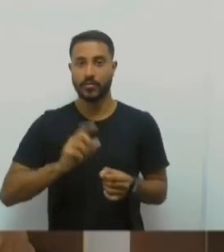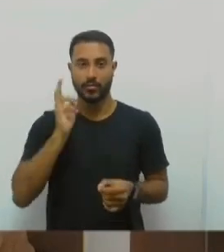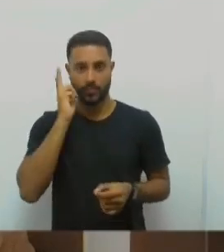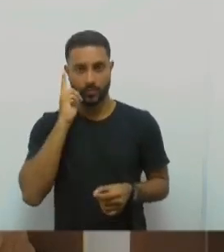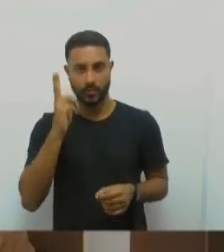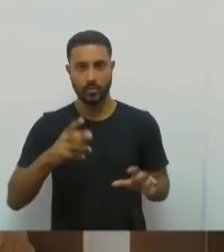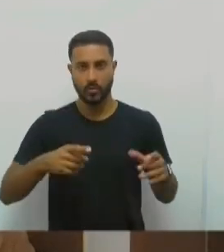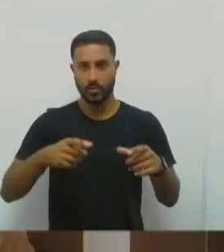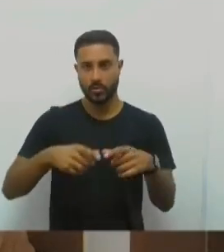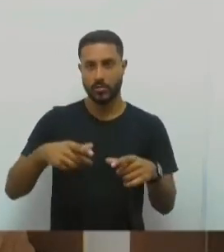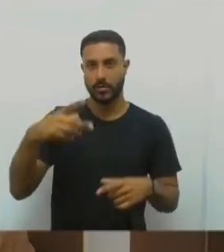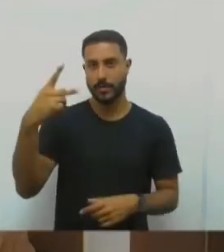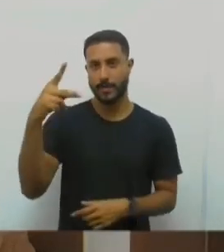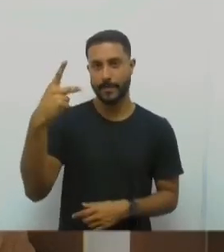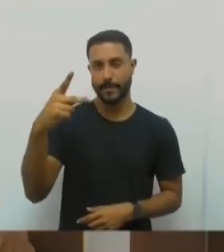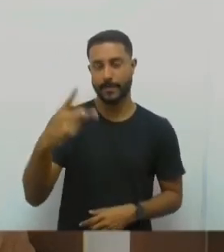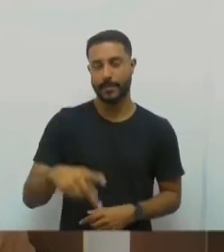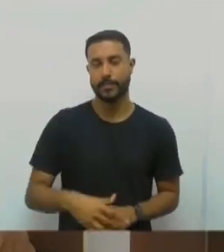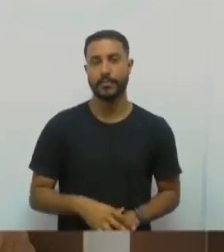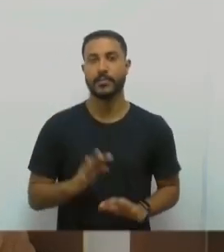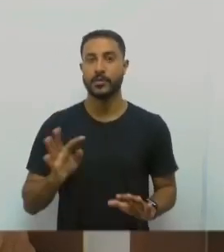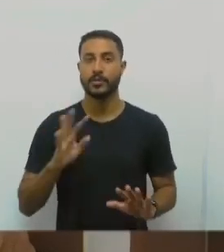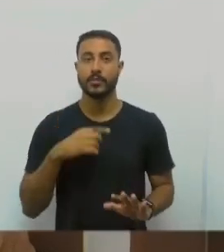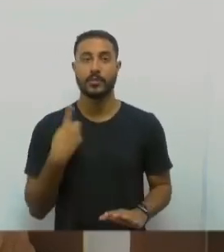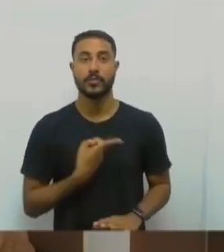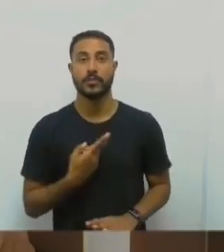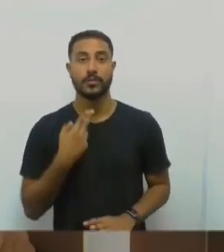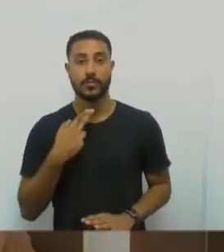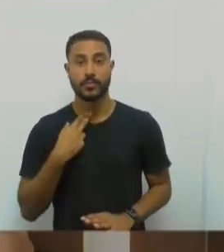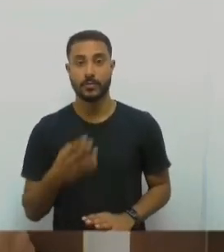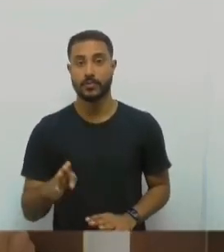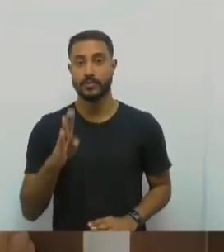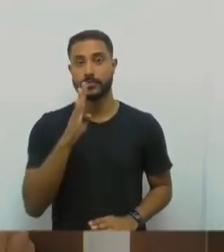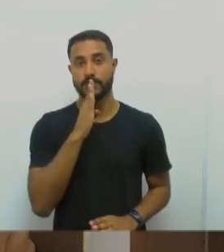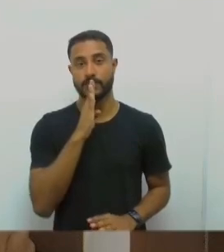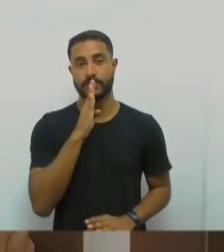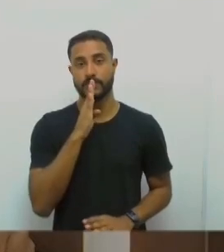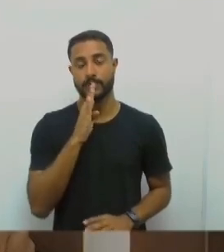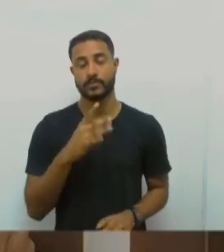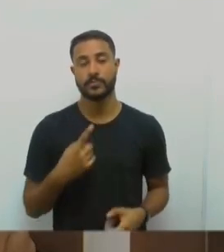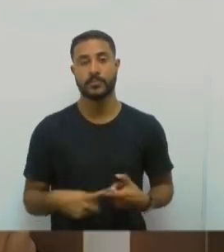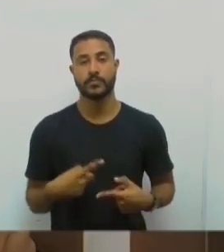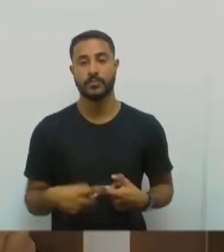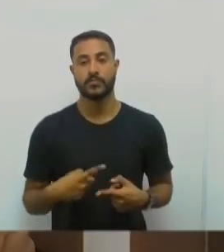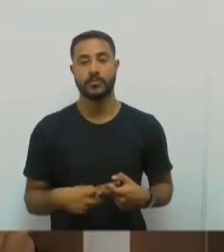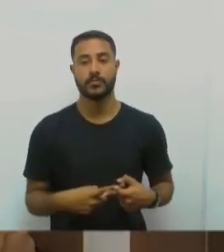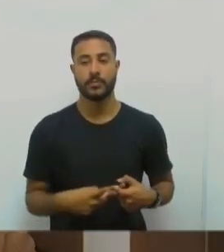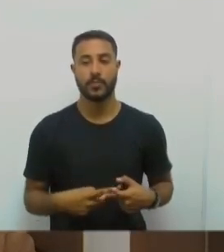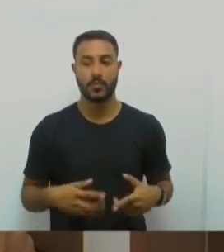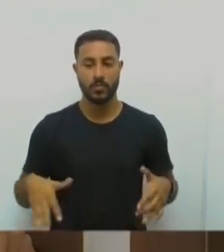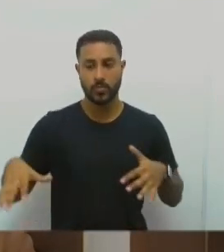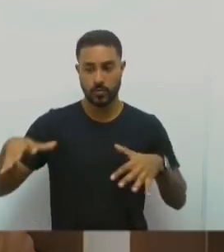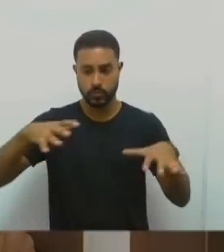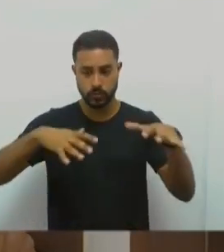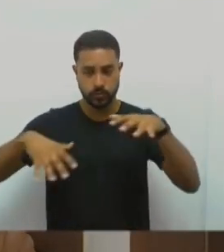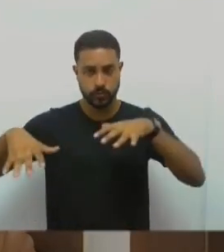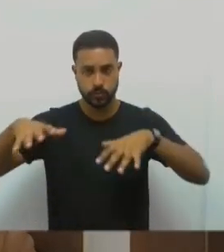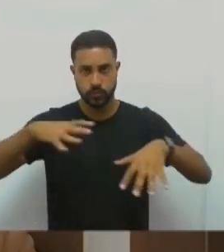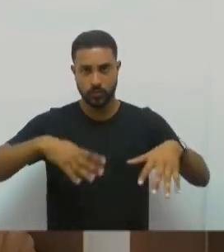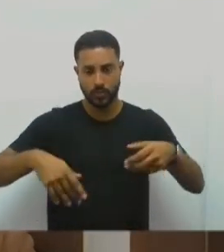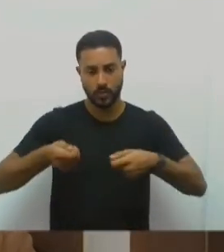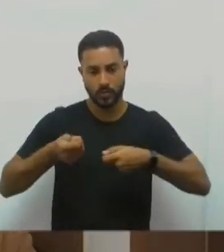Parati não podemos nos calar diante desta ameaça que paira sobre o nosso litoral nosso meio